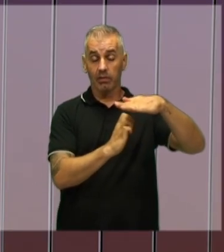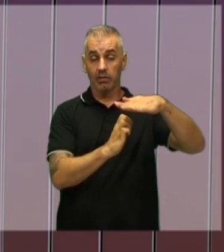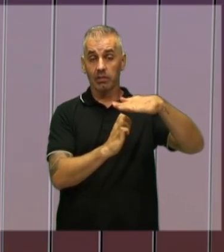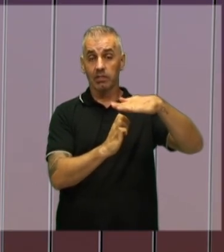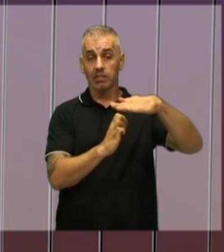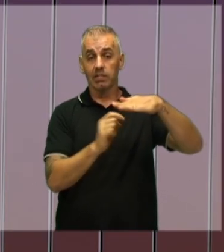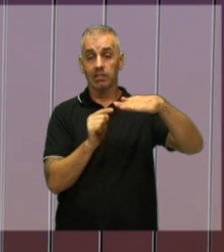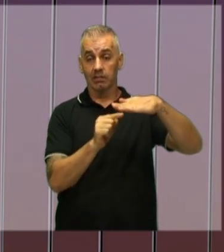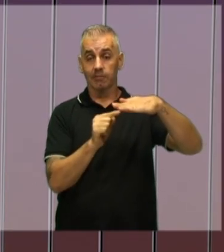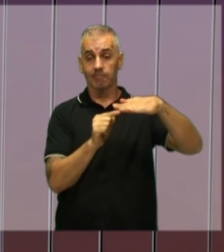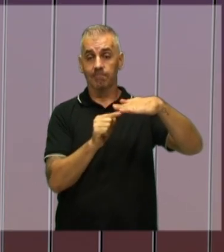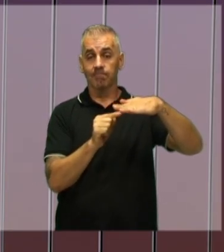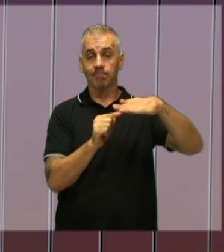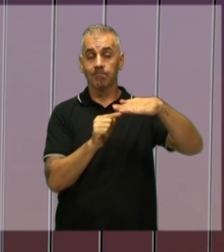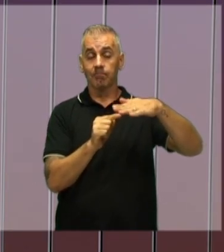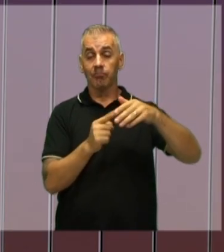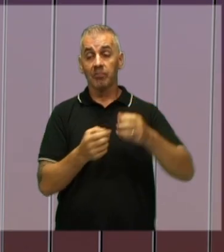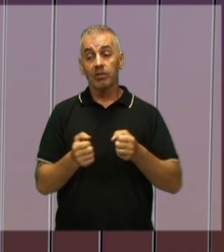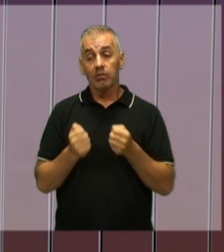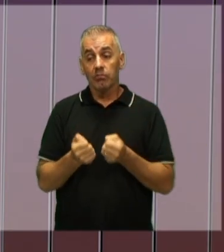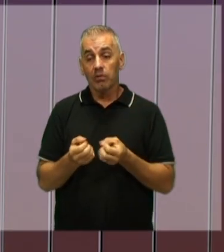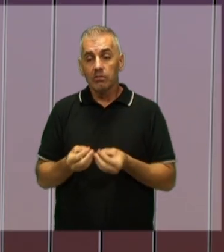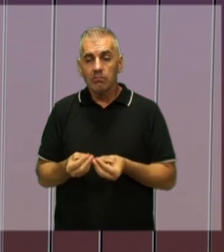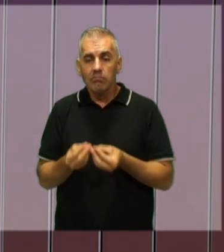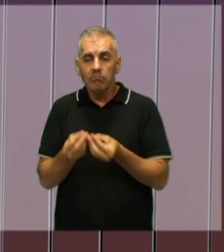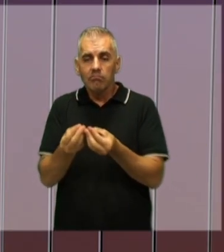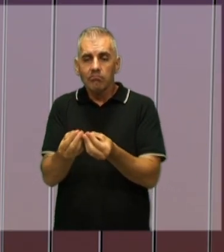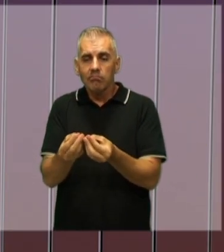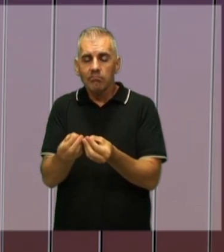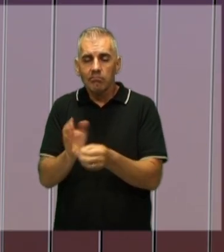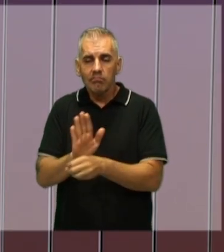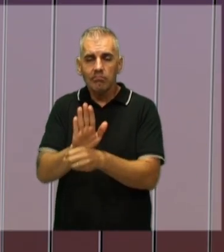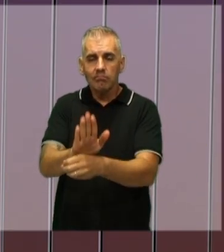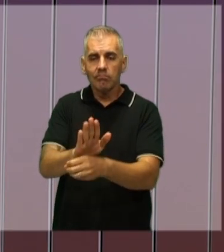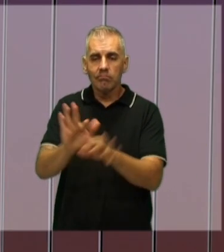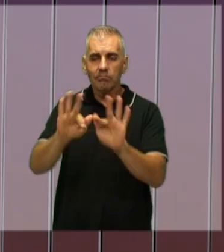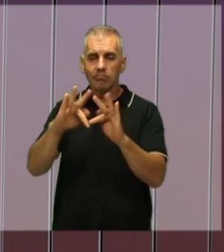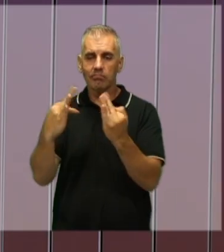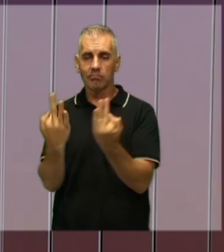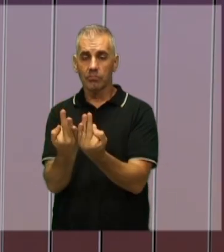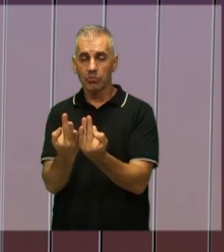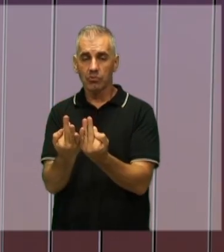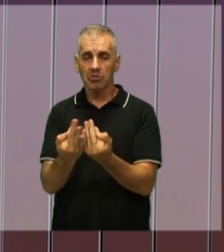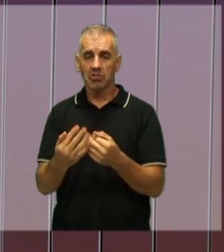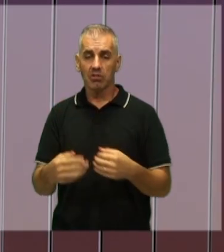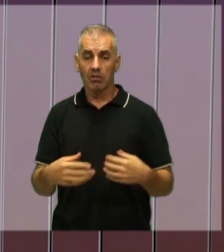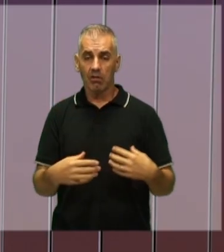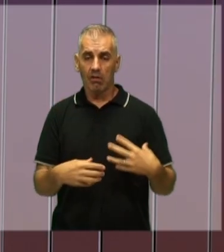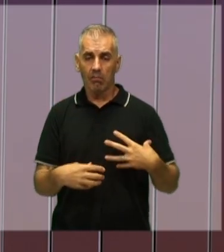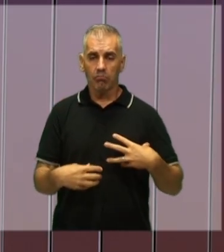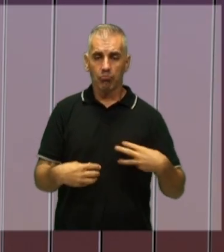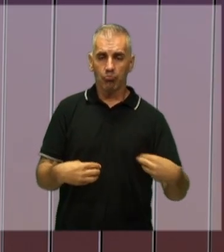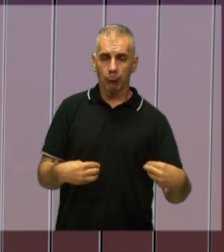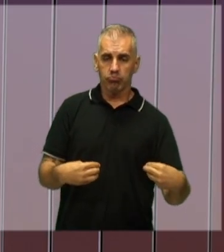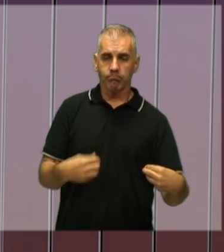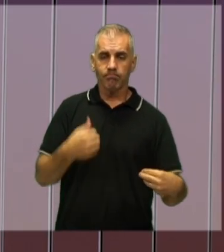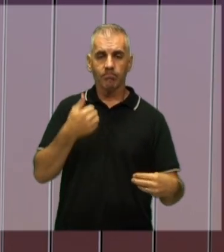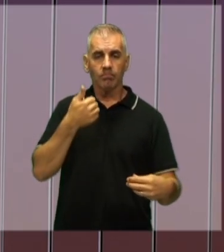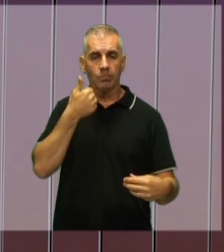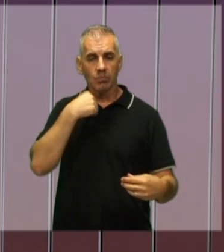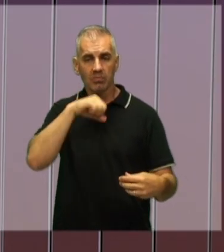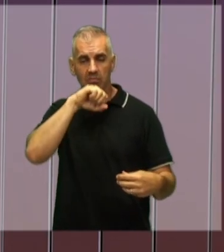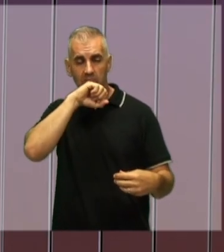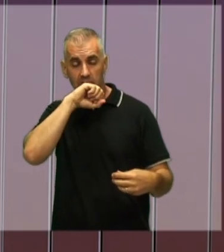a maior assistência possível que ela der para a família, seja a amamentação, a condição para a mãe